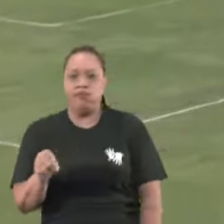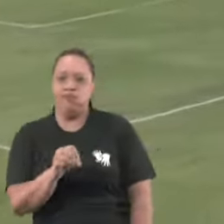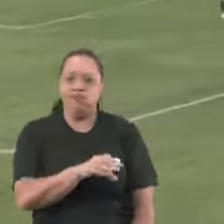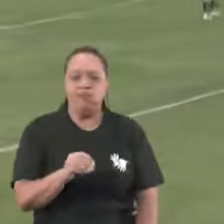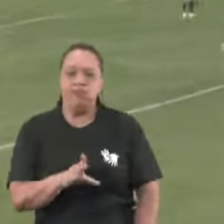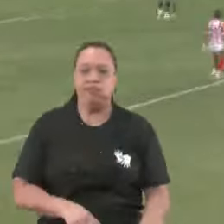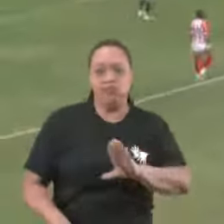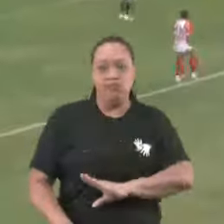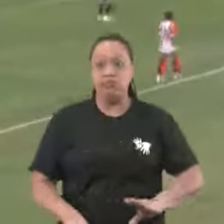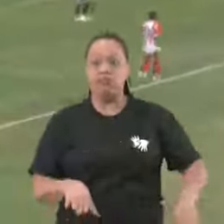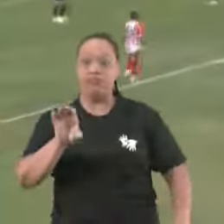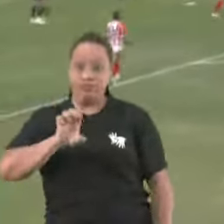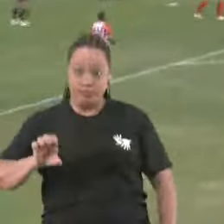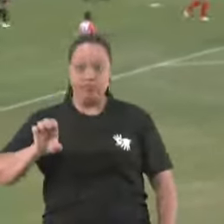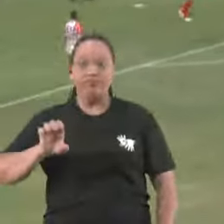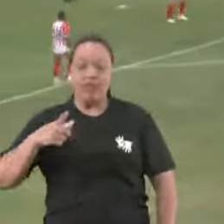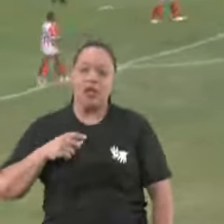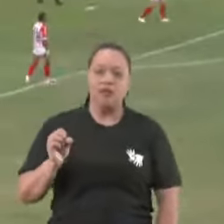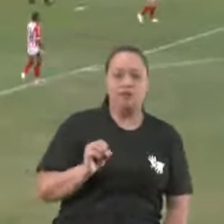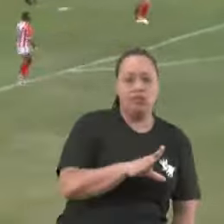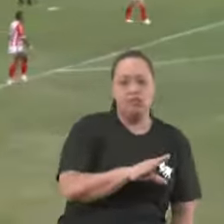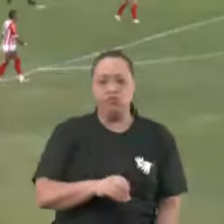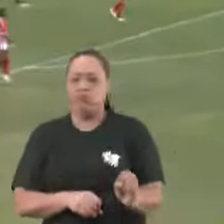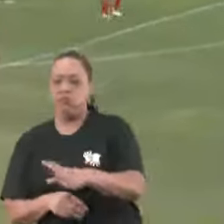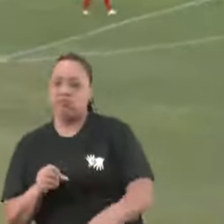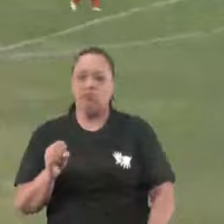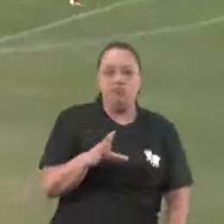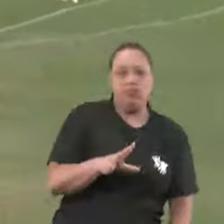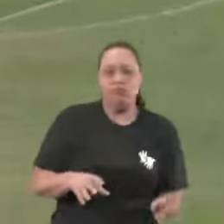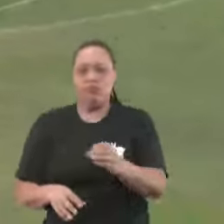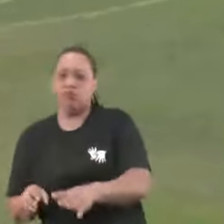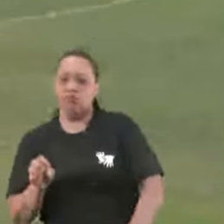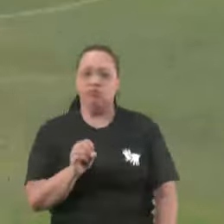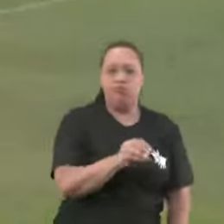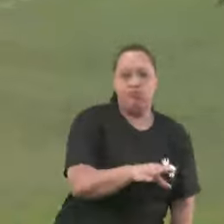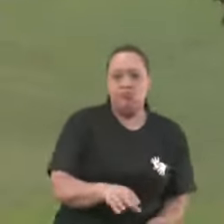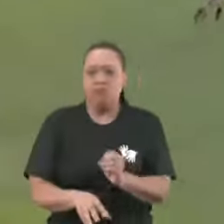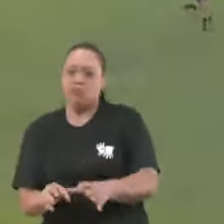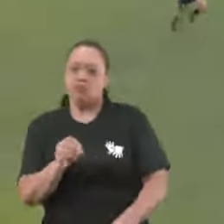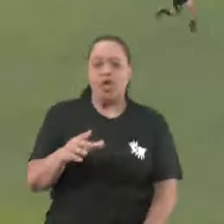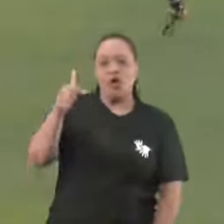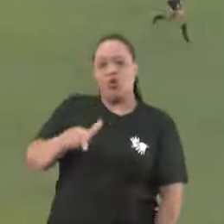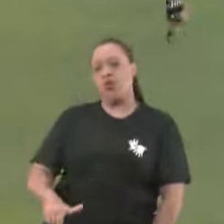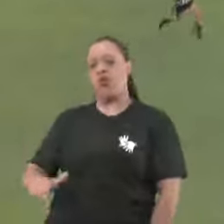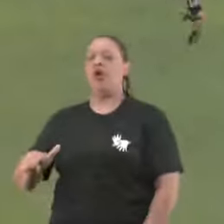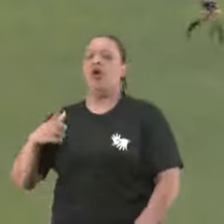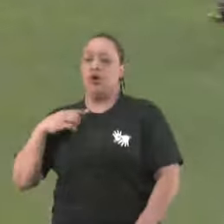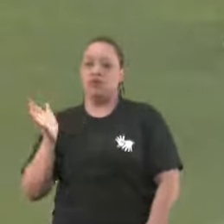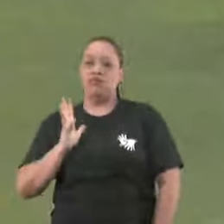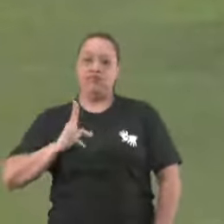esquerda. Faz o break, toca para o Hereda, outro osso duro. Recuperação alvinegra.